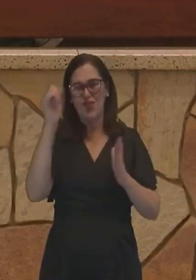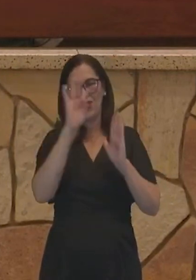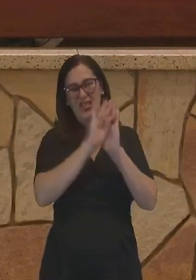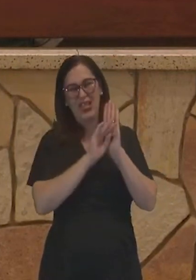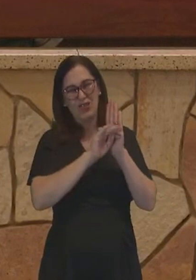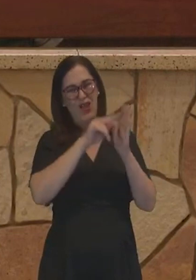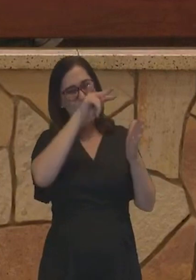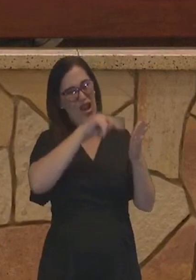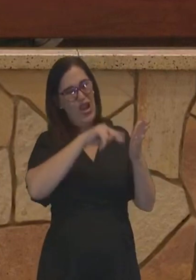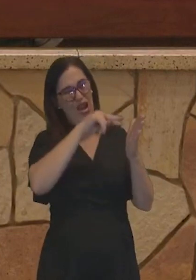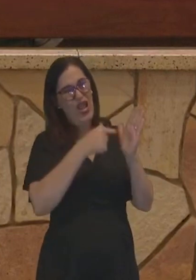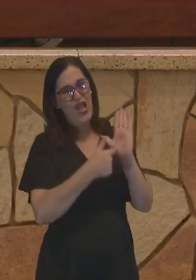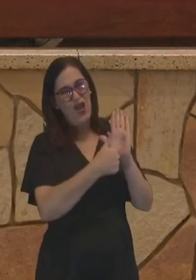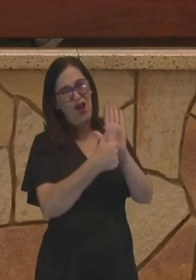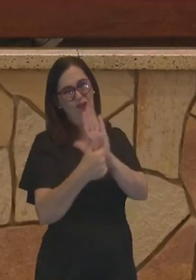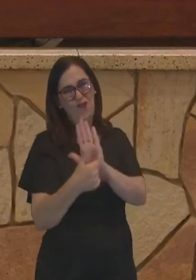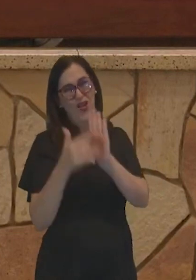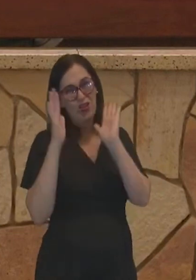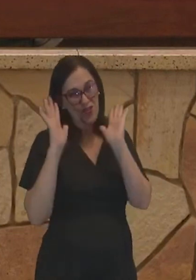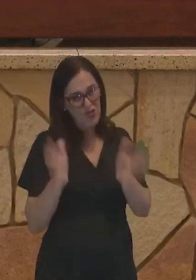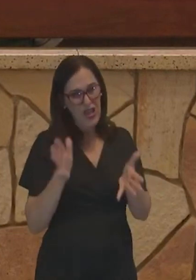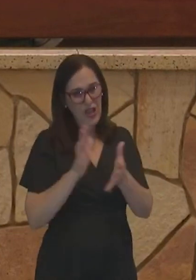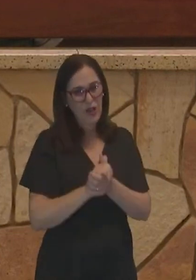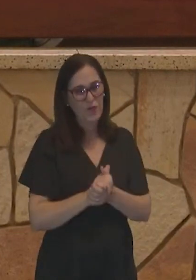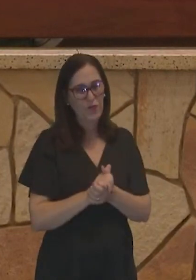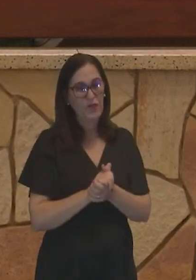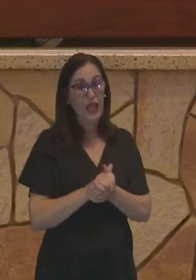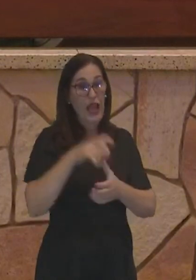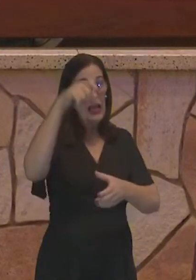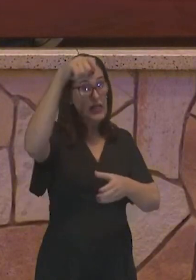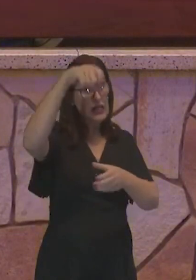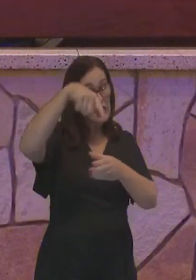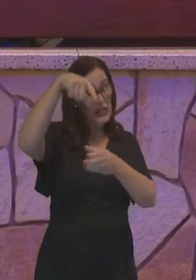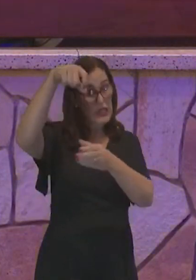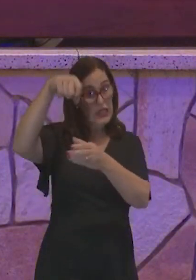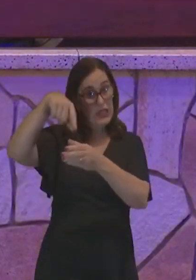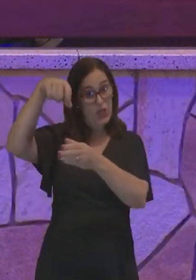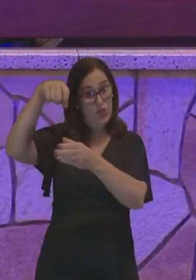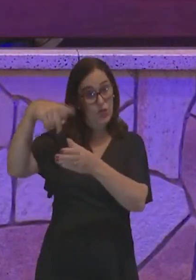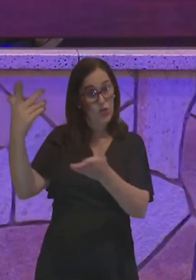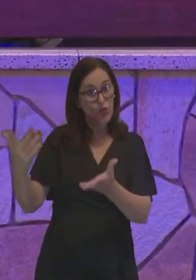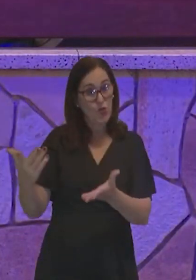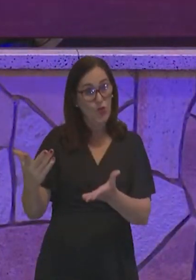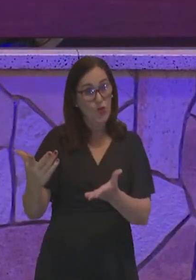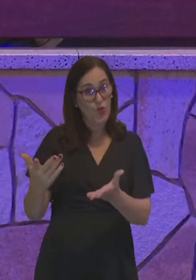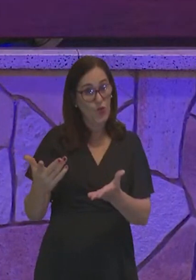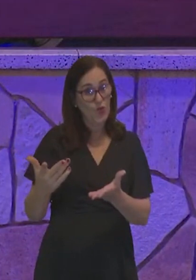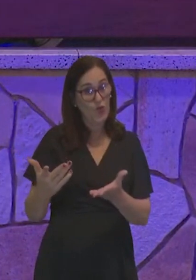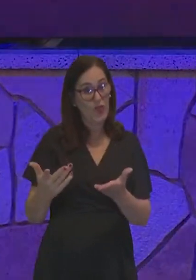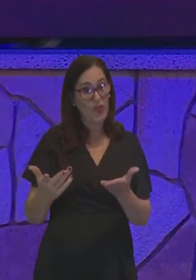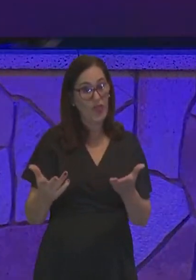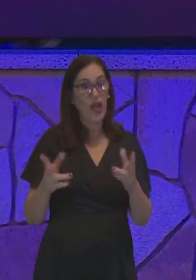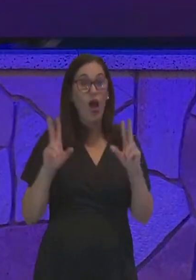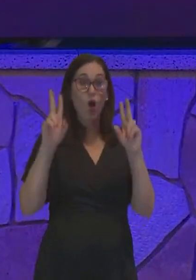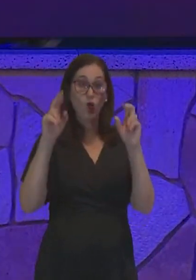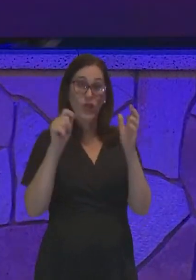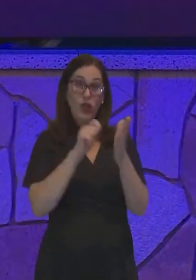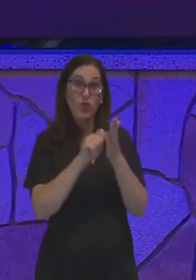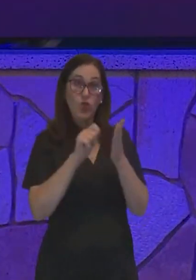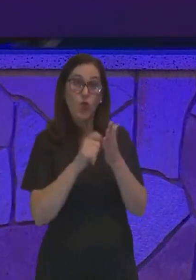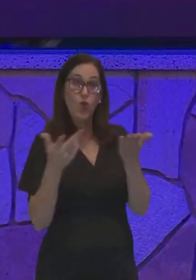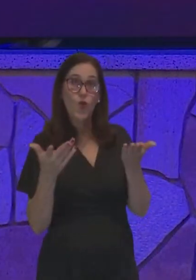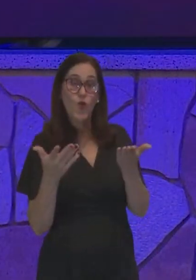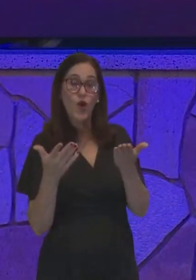nós acabamos de ler aqui, a semeadura. O subtítulo que eu tenho aqui na Bíblia é este, é o